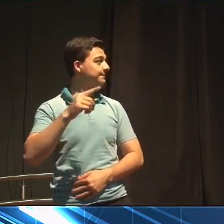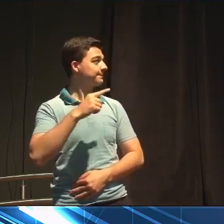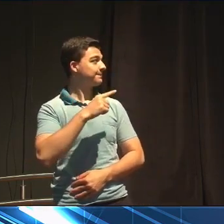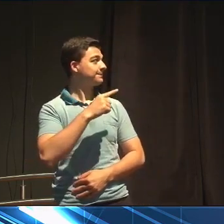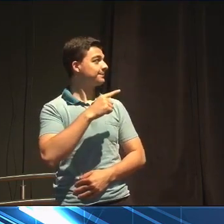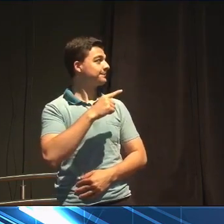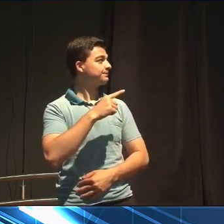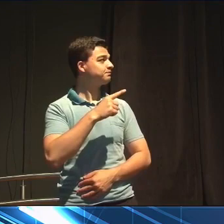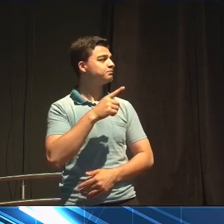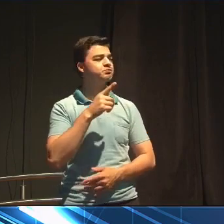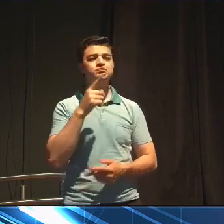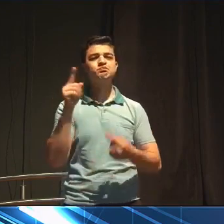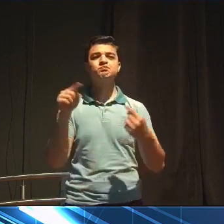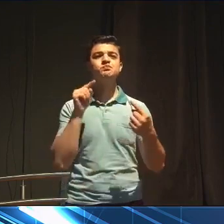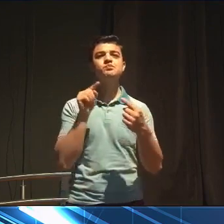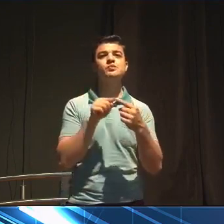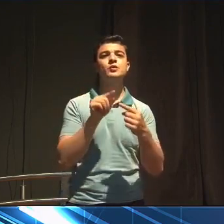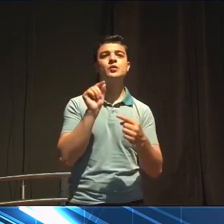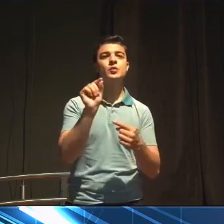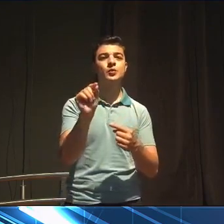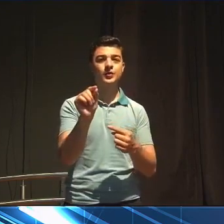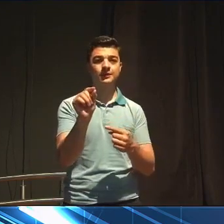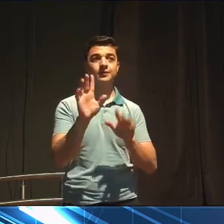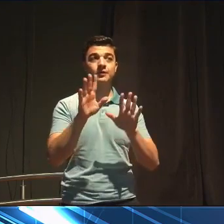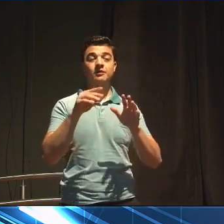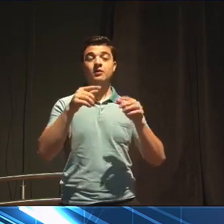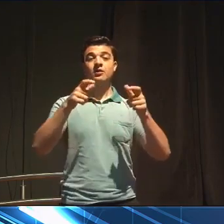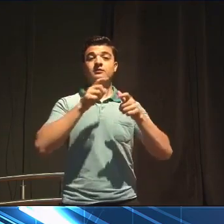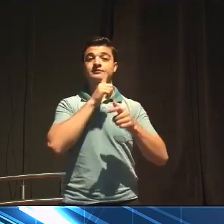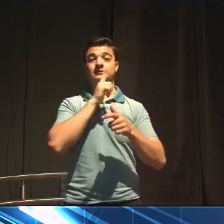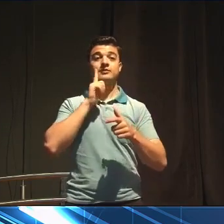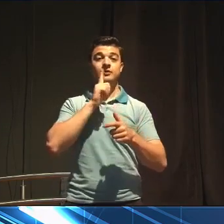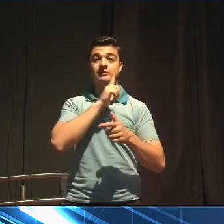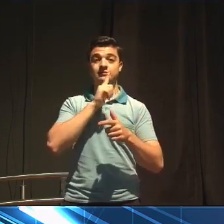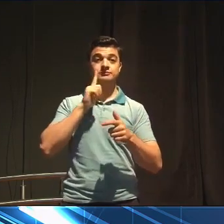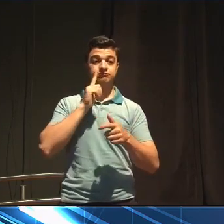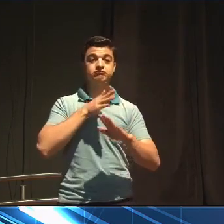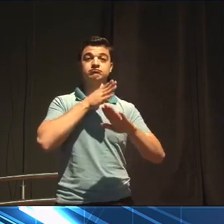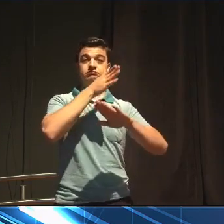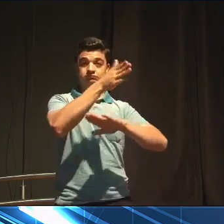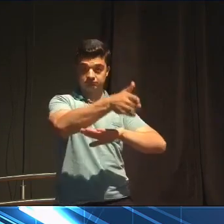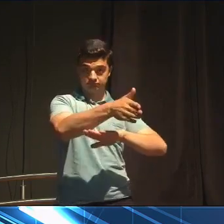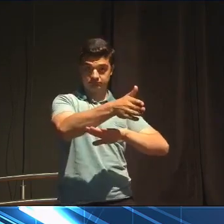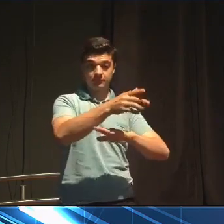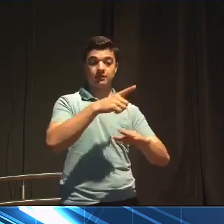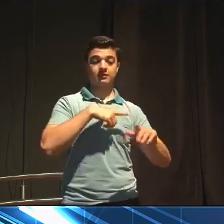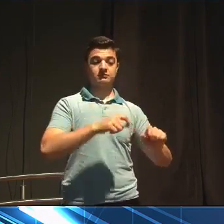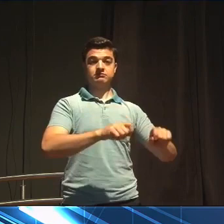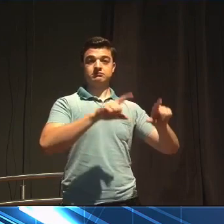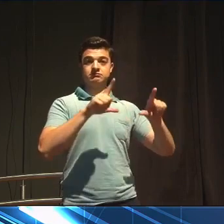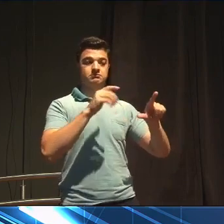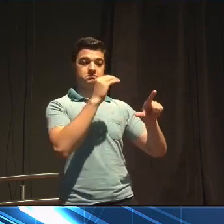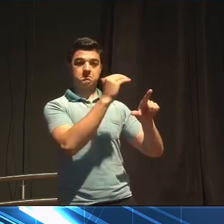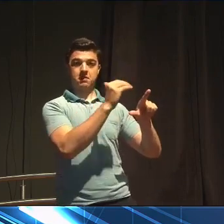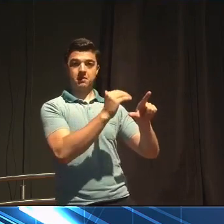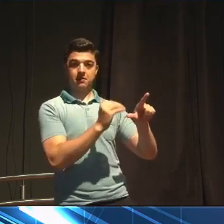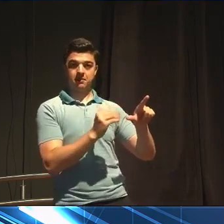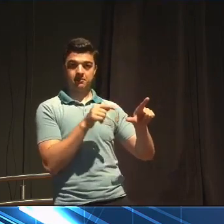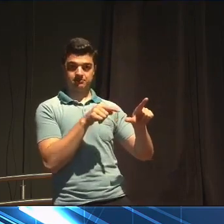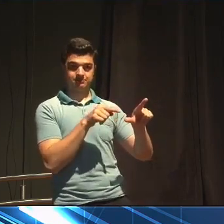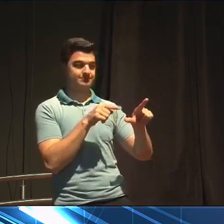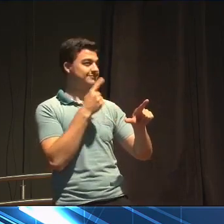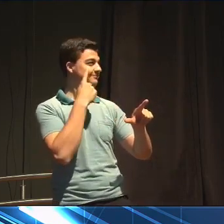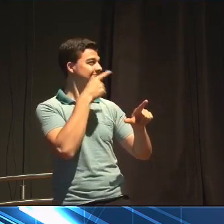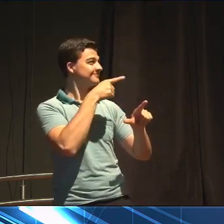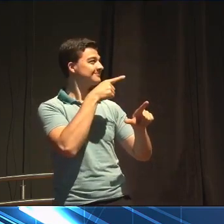você ter uma telinha numa lanchonete para fazer atendimento. E esse robô tem uma série de coisas interessantes, esse bonequinho,